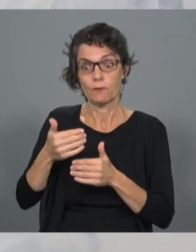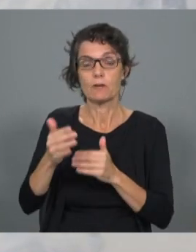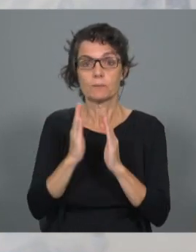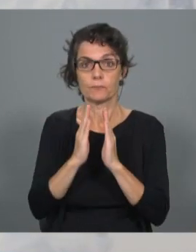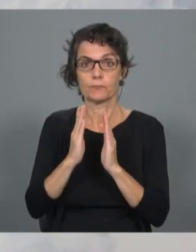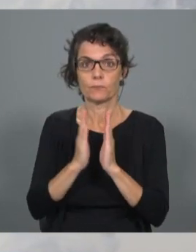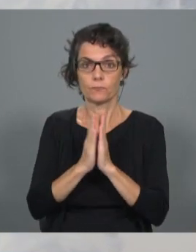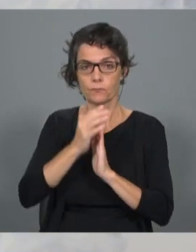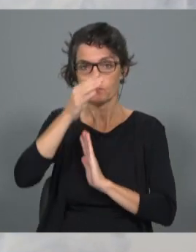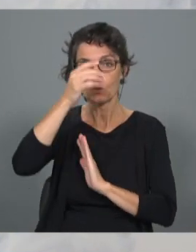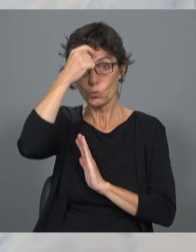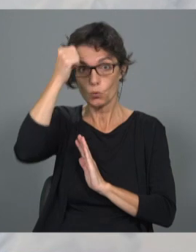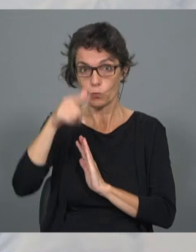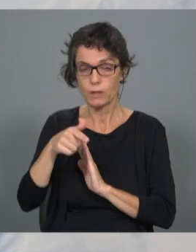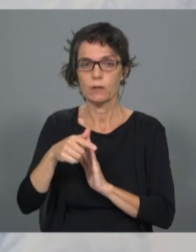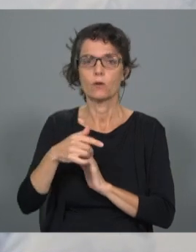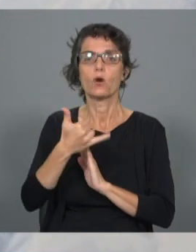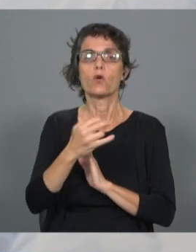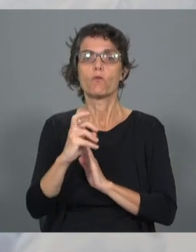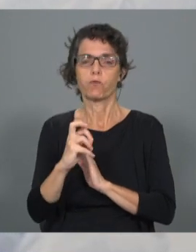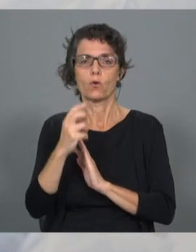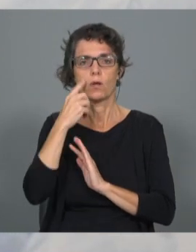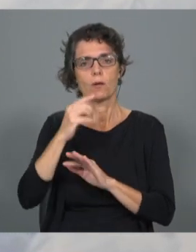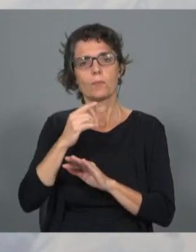no 28º domingo do Tempo Comum.